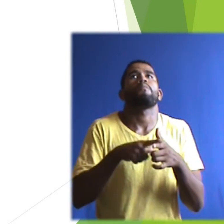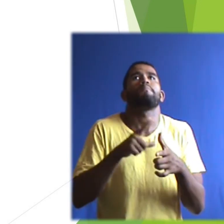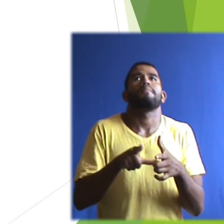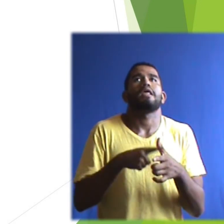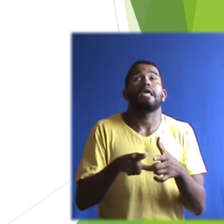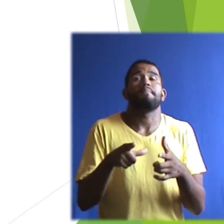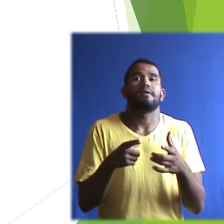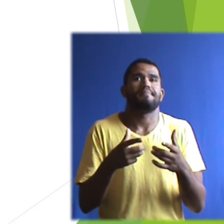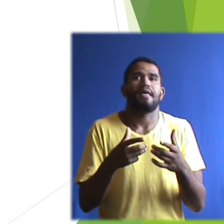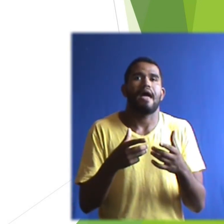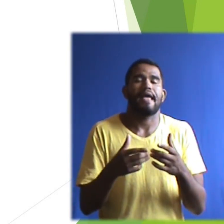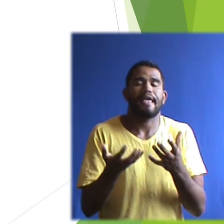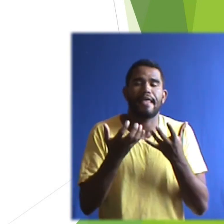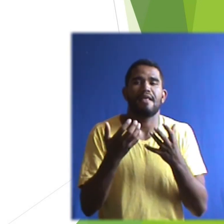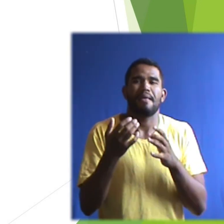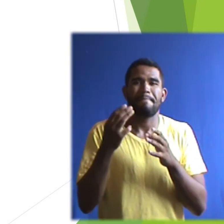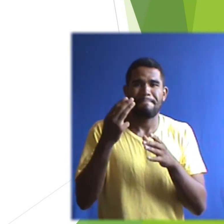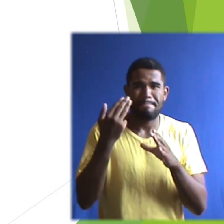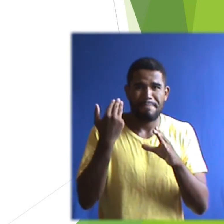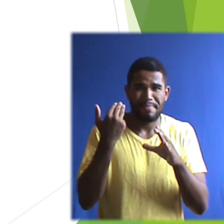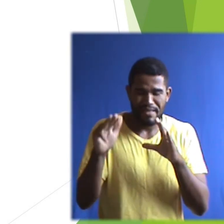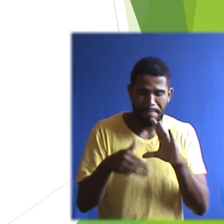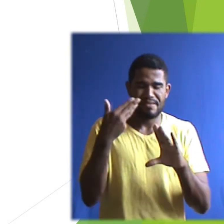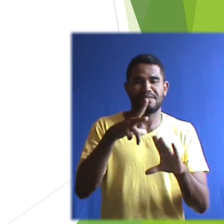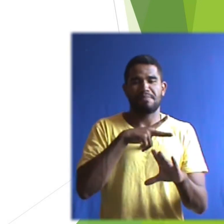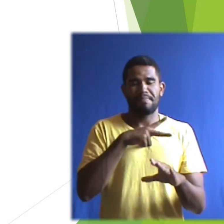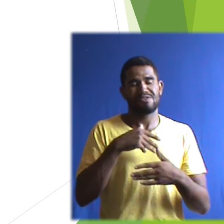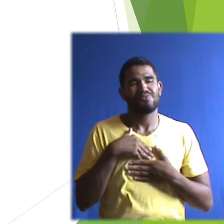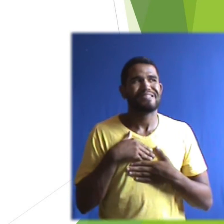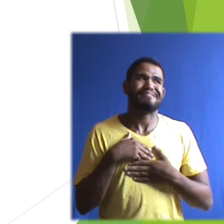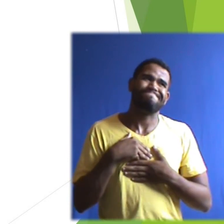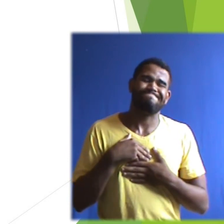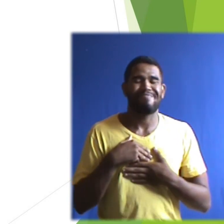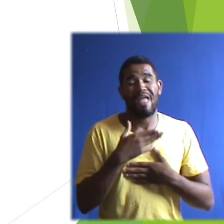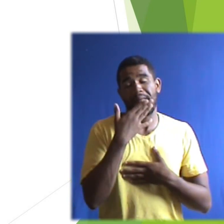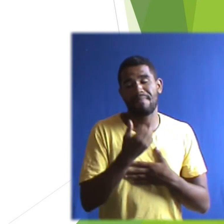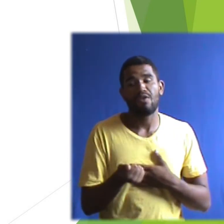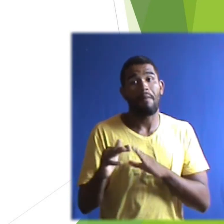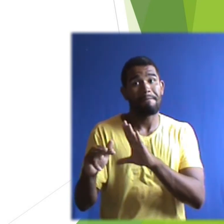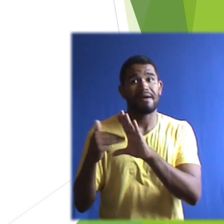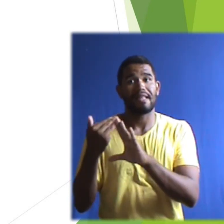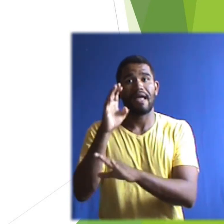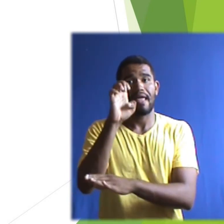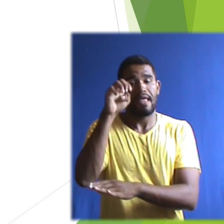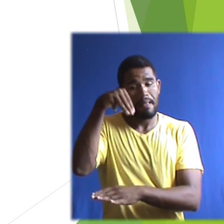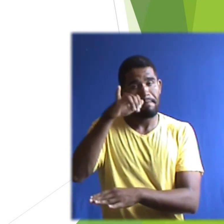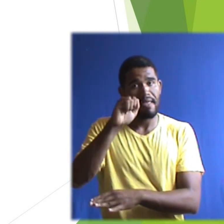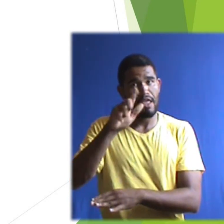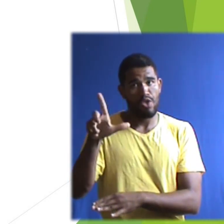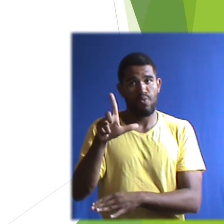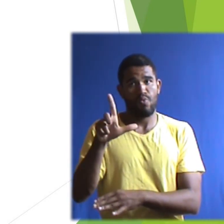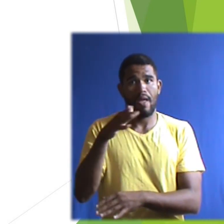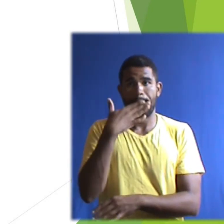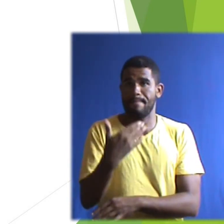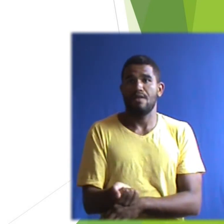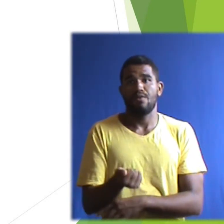mandar mensagem no seu privado porque aconteceu um problema X ou Y. É melhor, quando é alguma